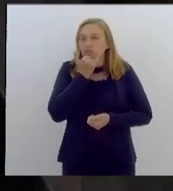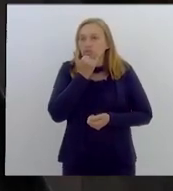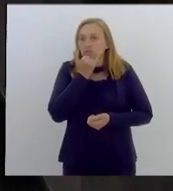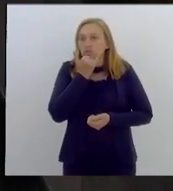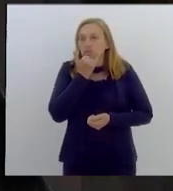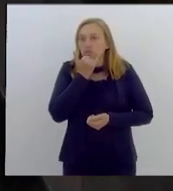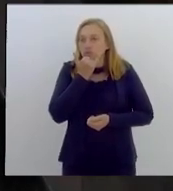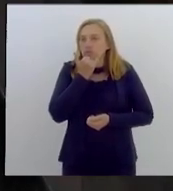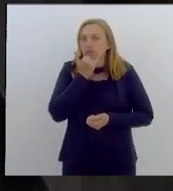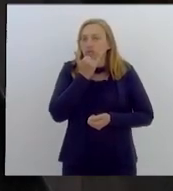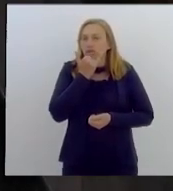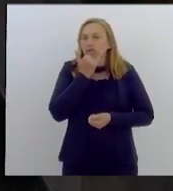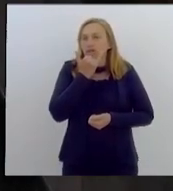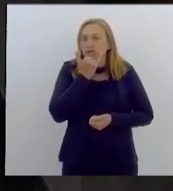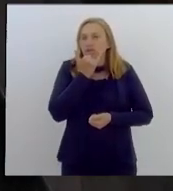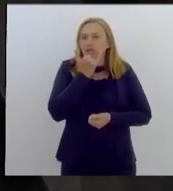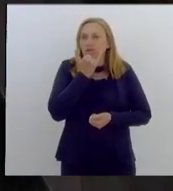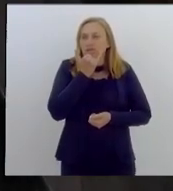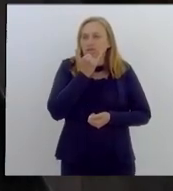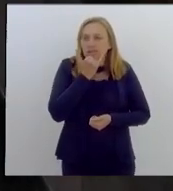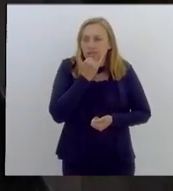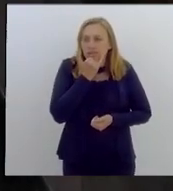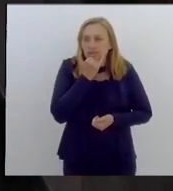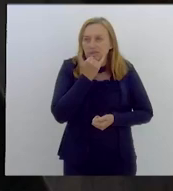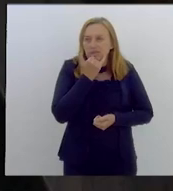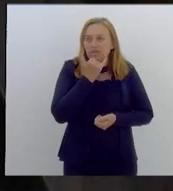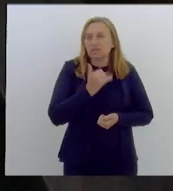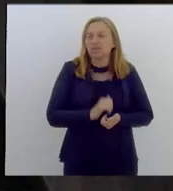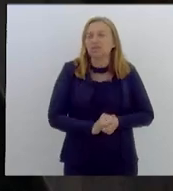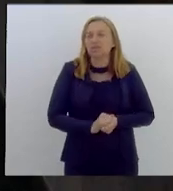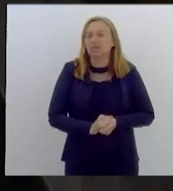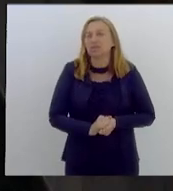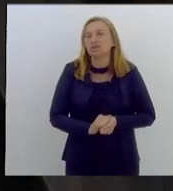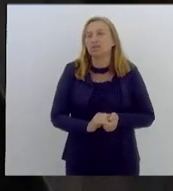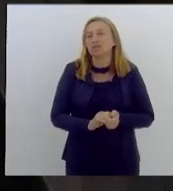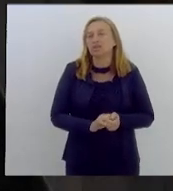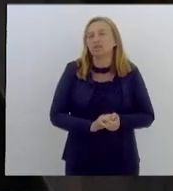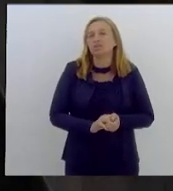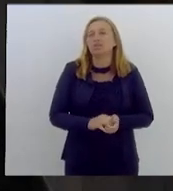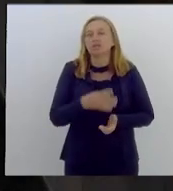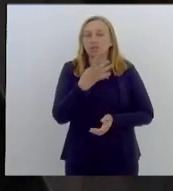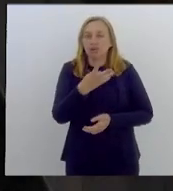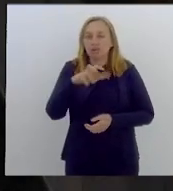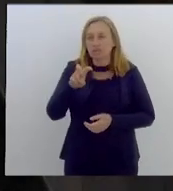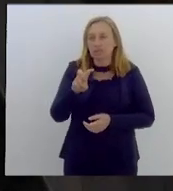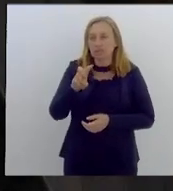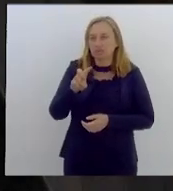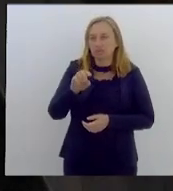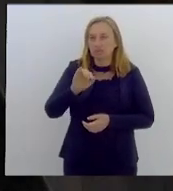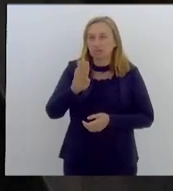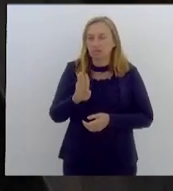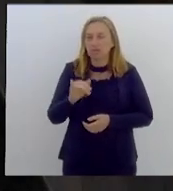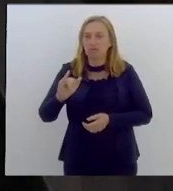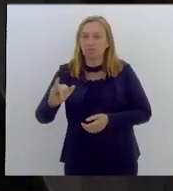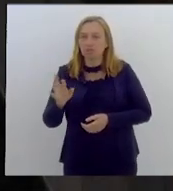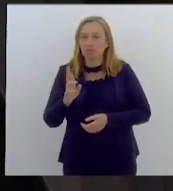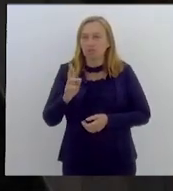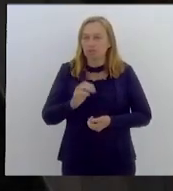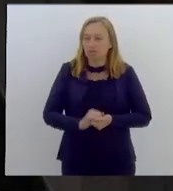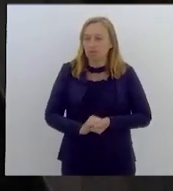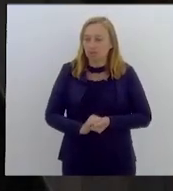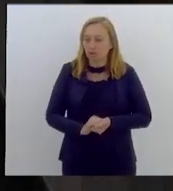reais, com o que veio de ICMS na LOA, 45 bilhões de reais. Por via de